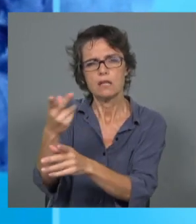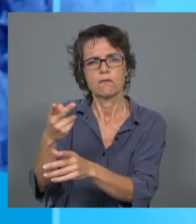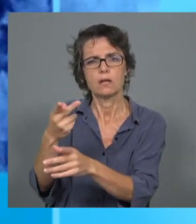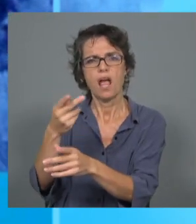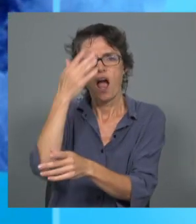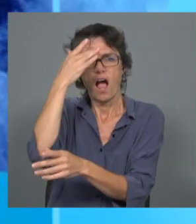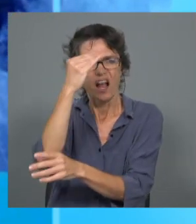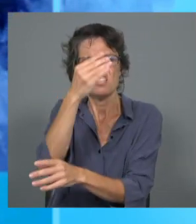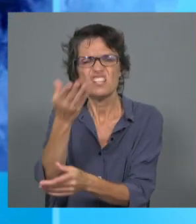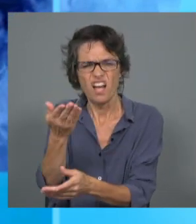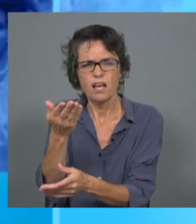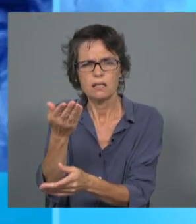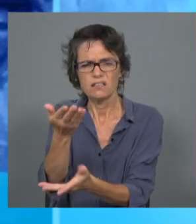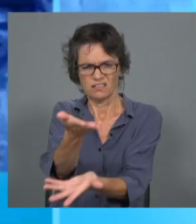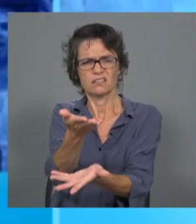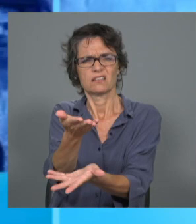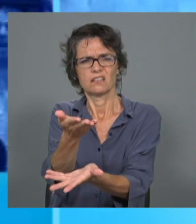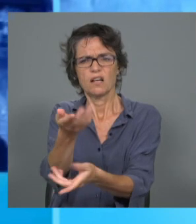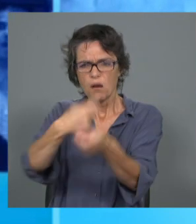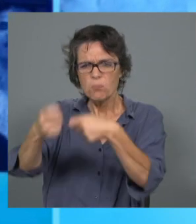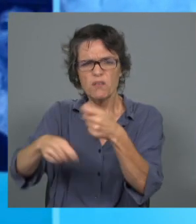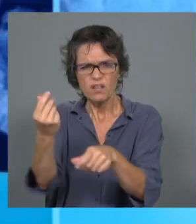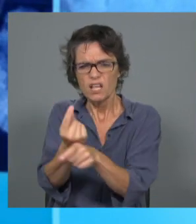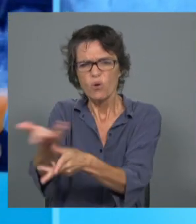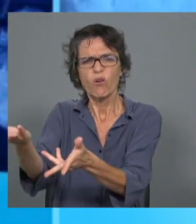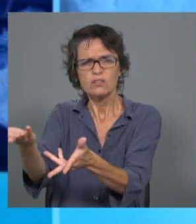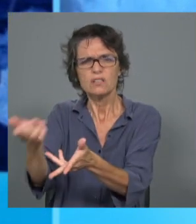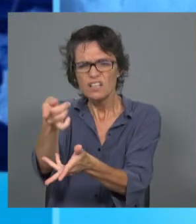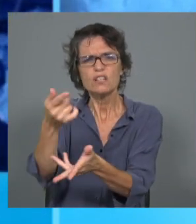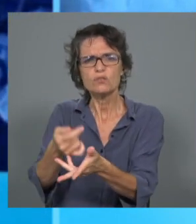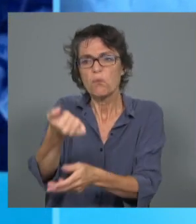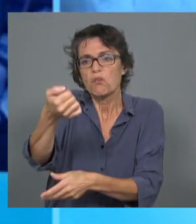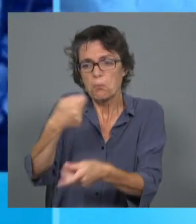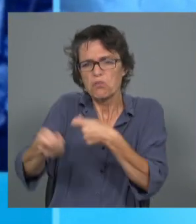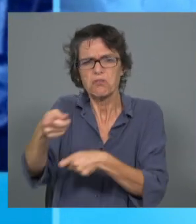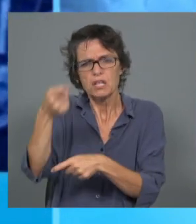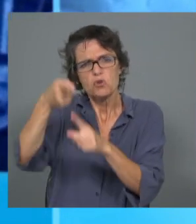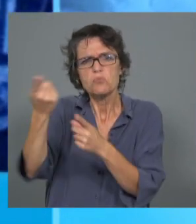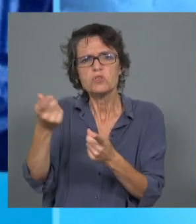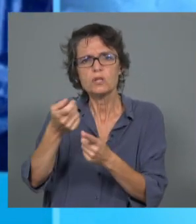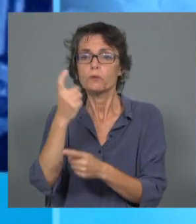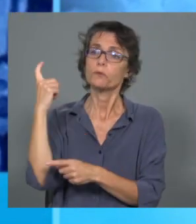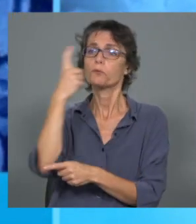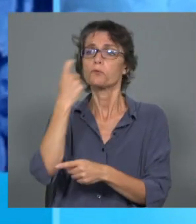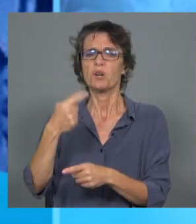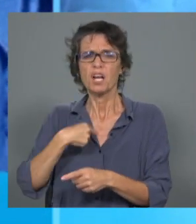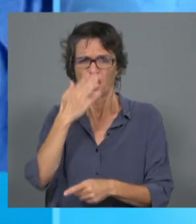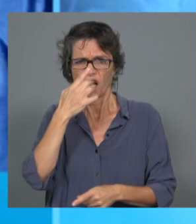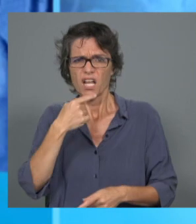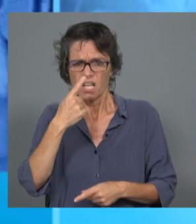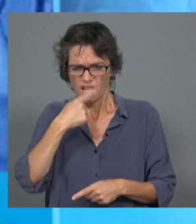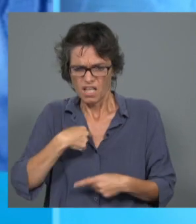moralizadora. A publicidade, que serve para vender sapatos e perfumes, diz-me como é que eu devo ser